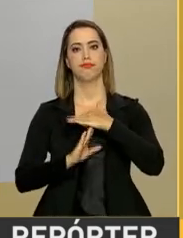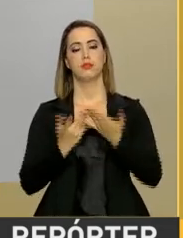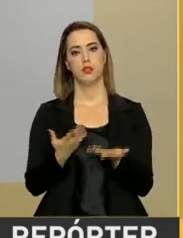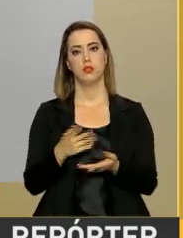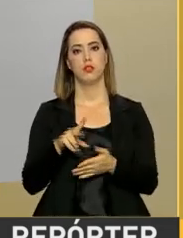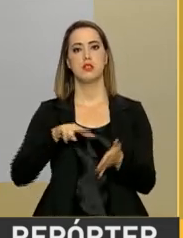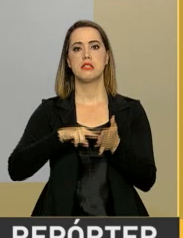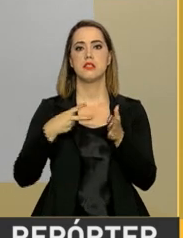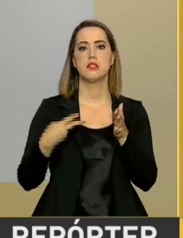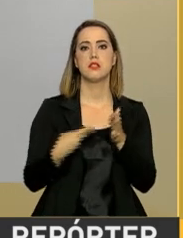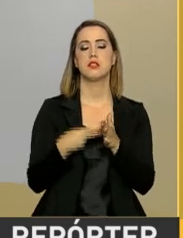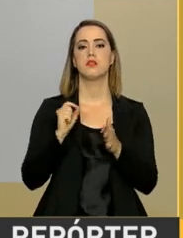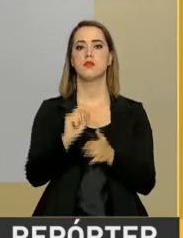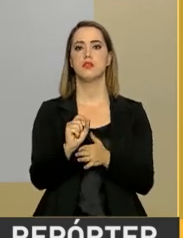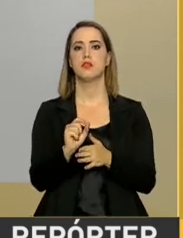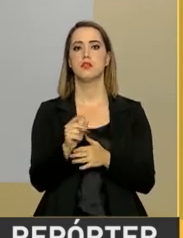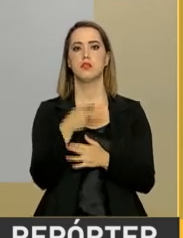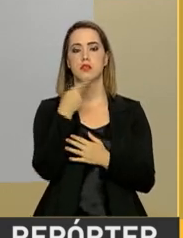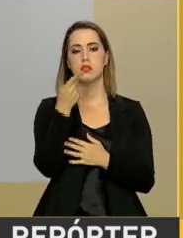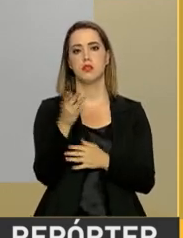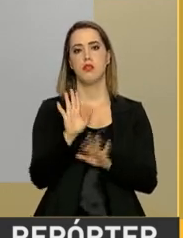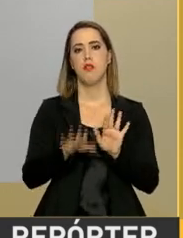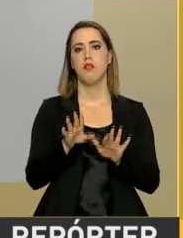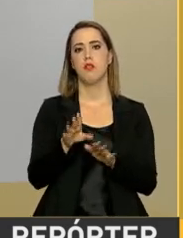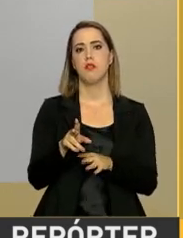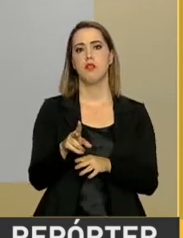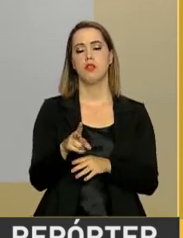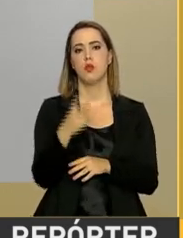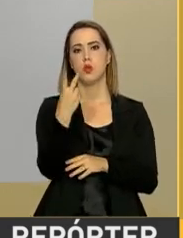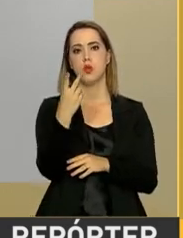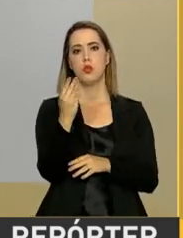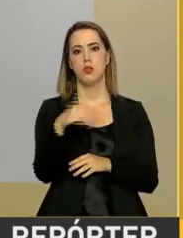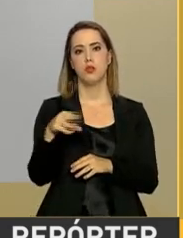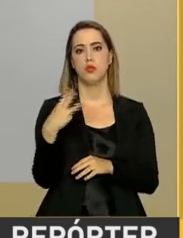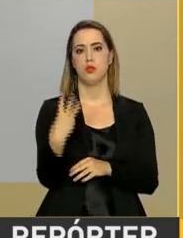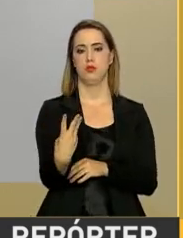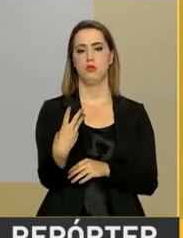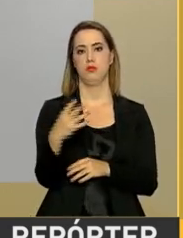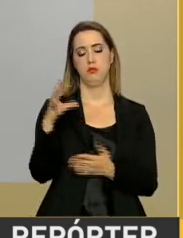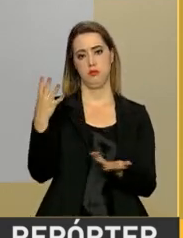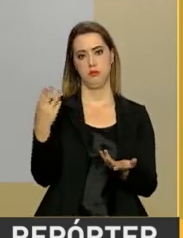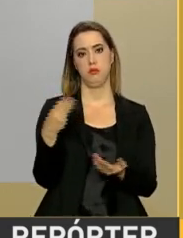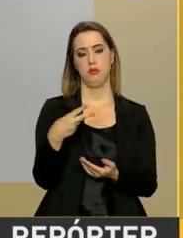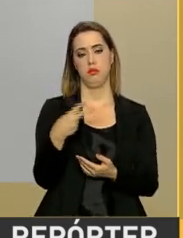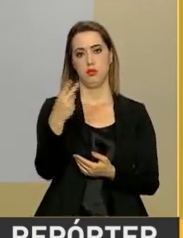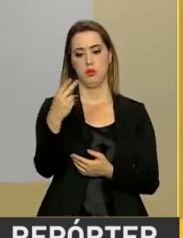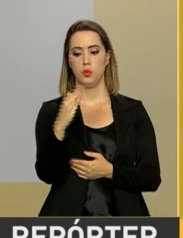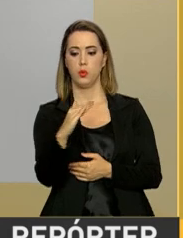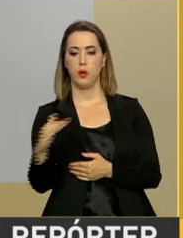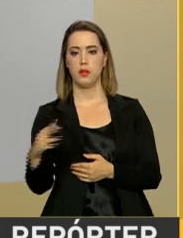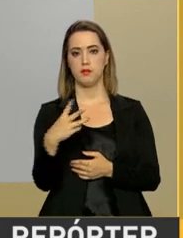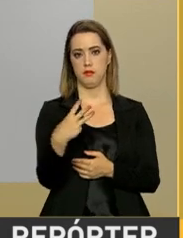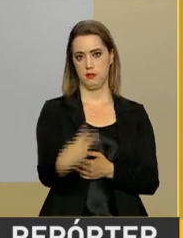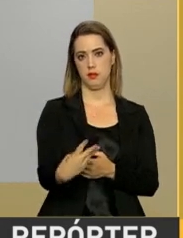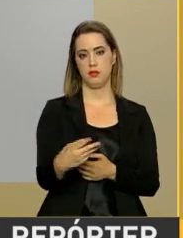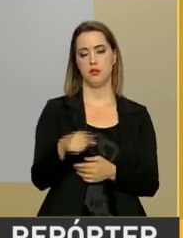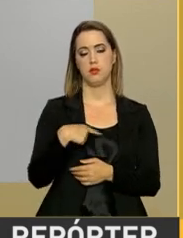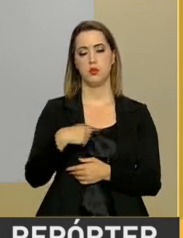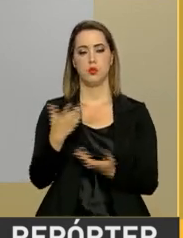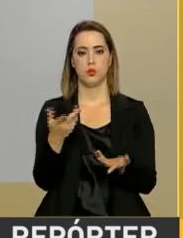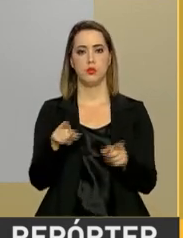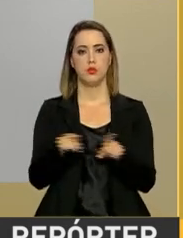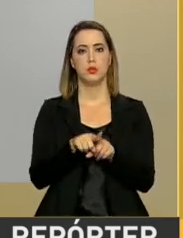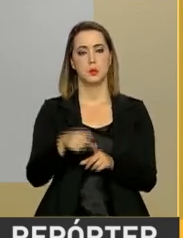Significa dizer que eu vou abrir mão de praticamente 2/3 do valor. Mas faço isso com a